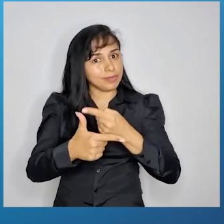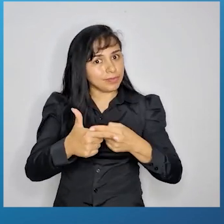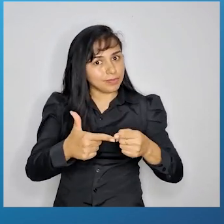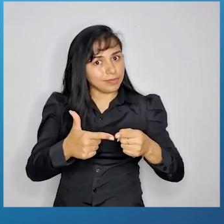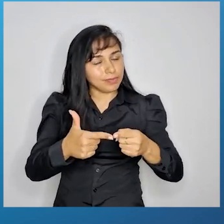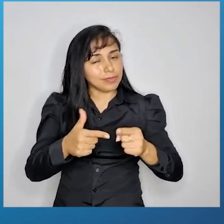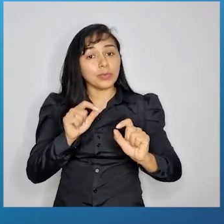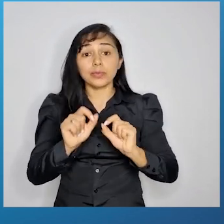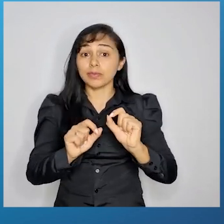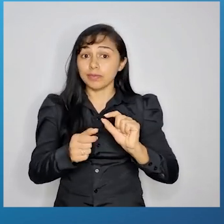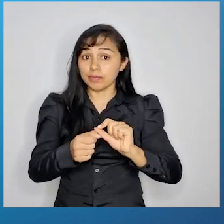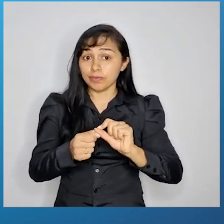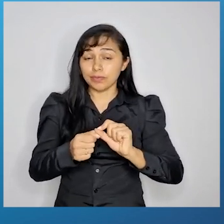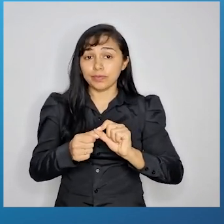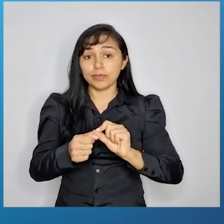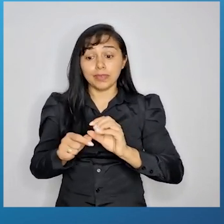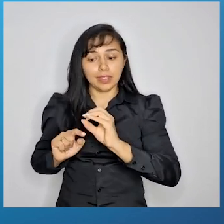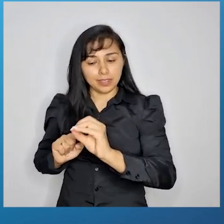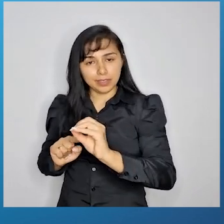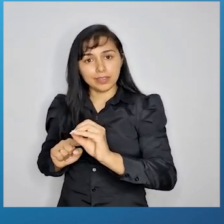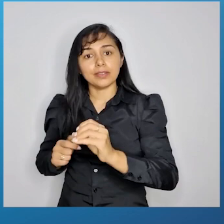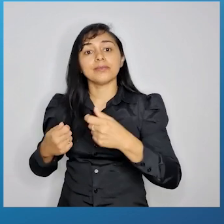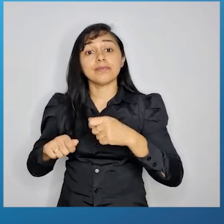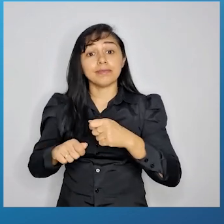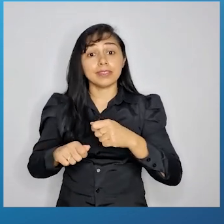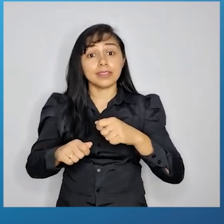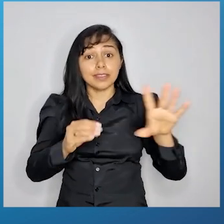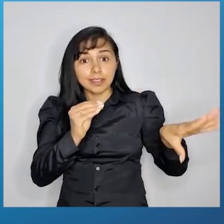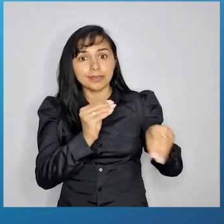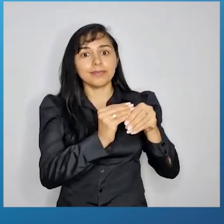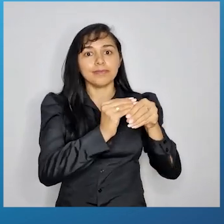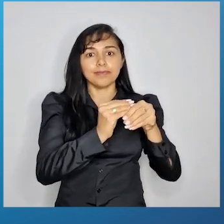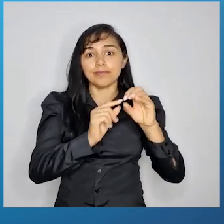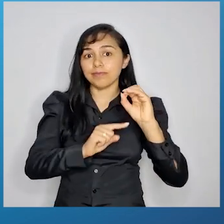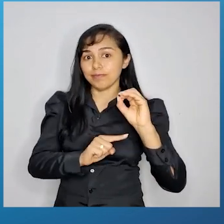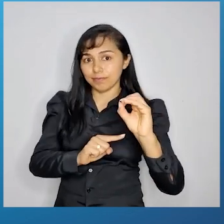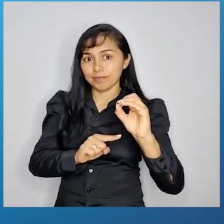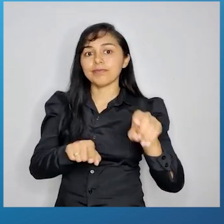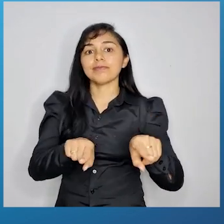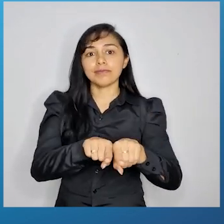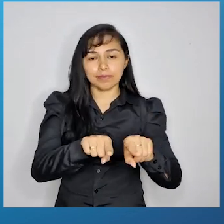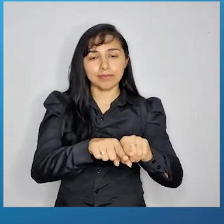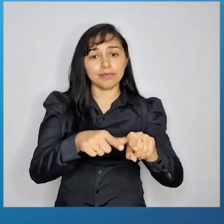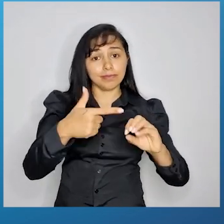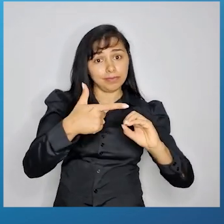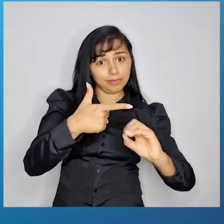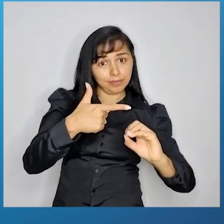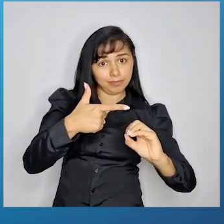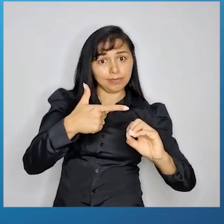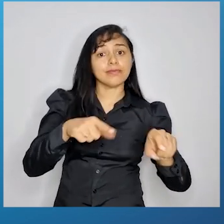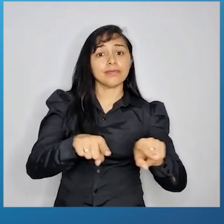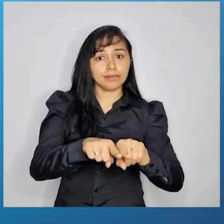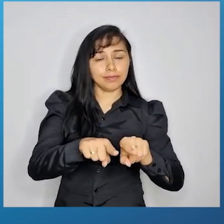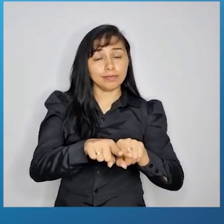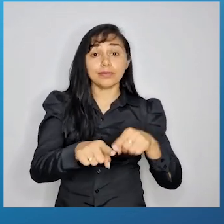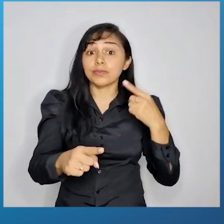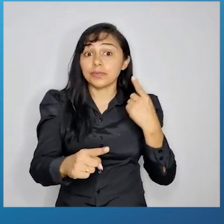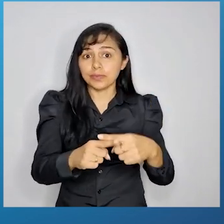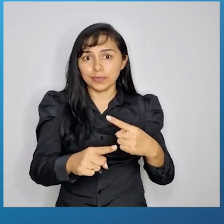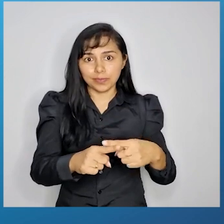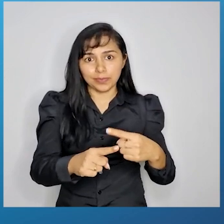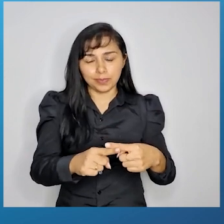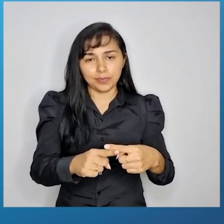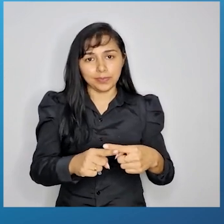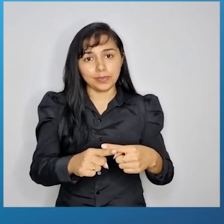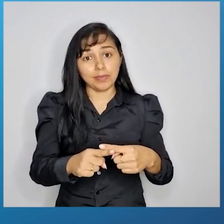a divisão. Significa que eu preciso acrescentar, então, um 0 lá no meu quociente. Por